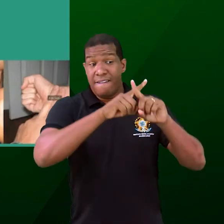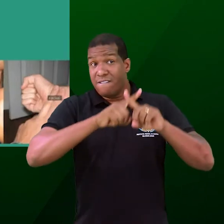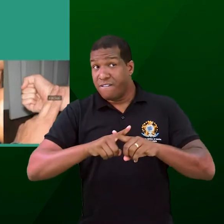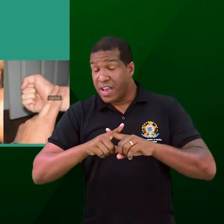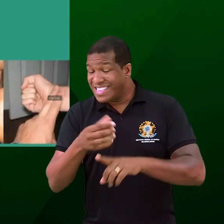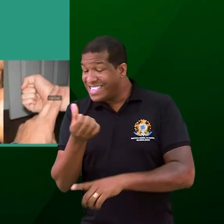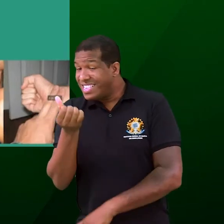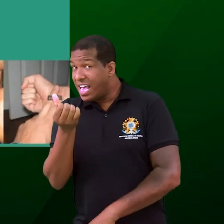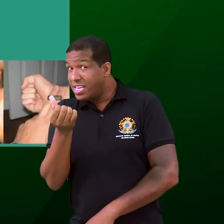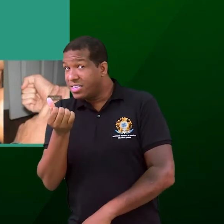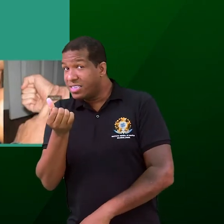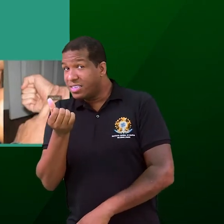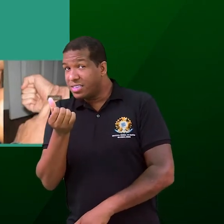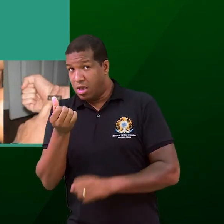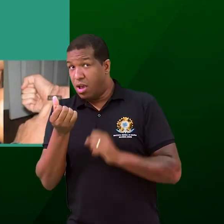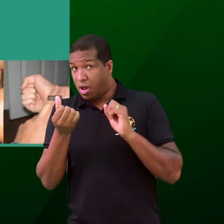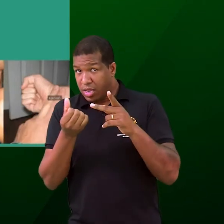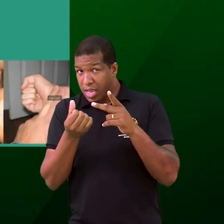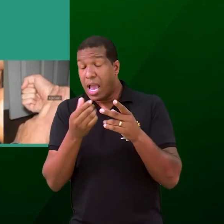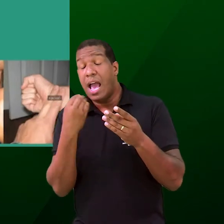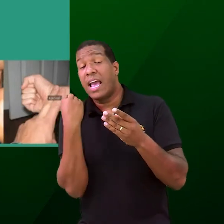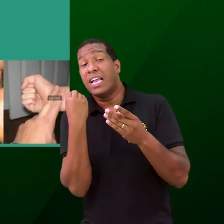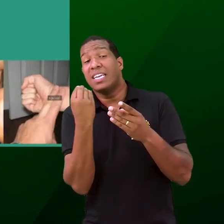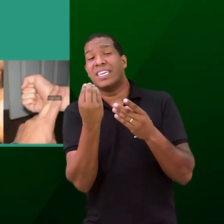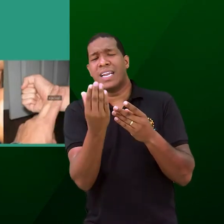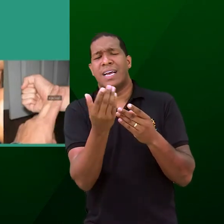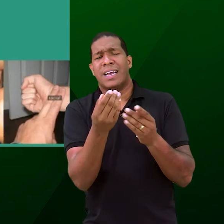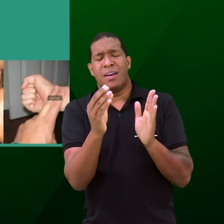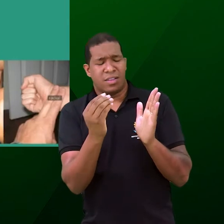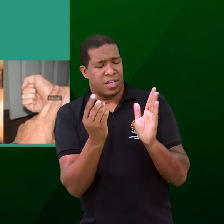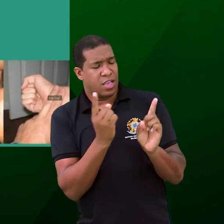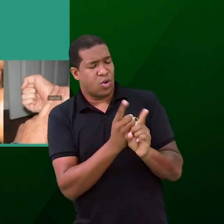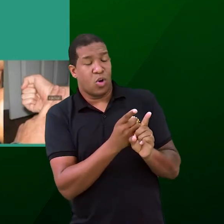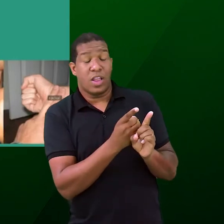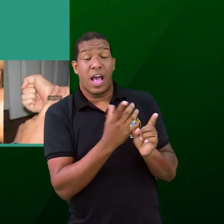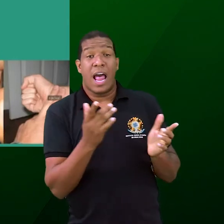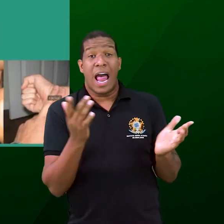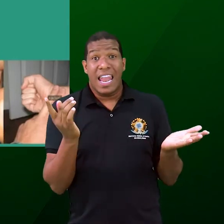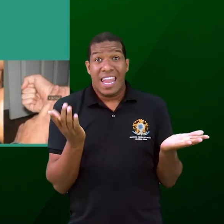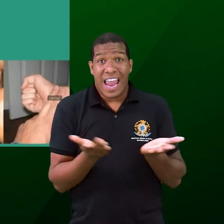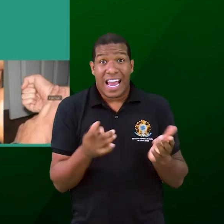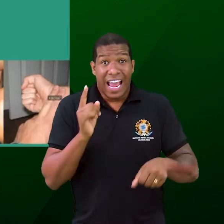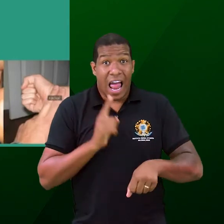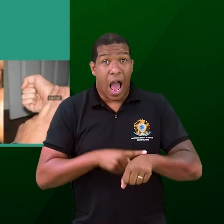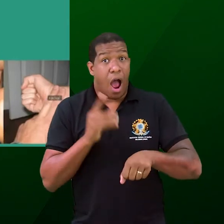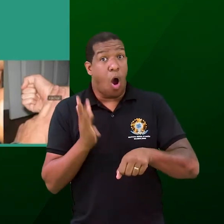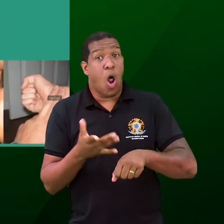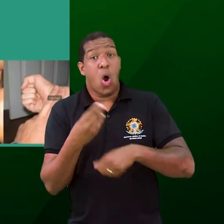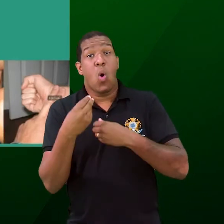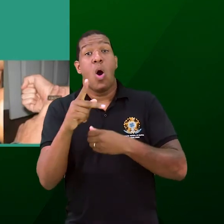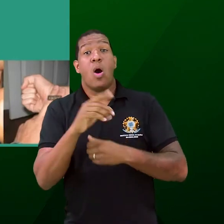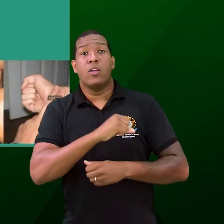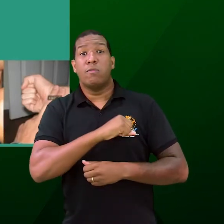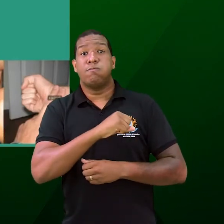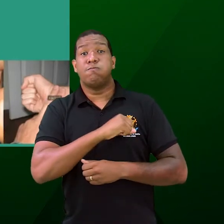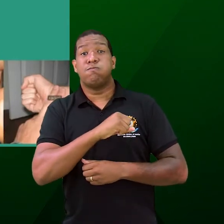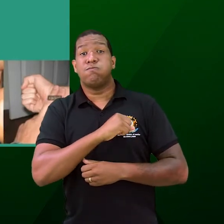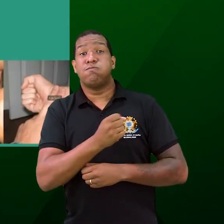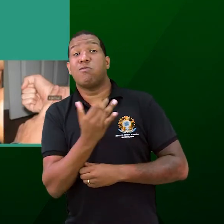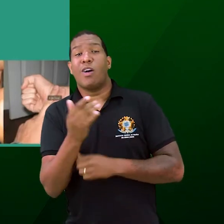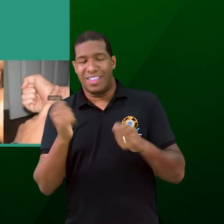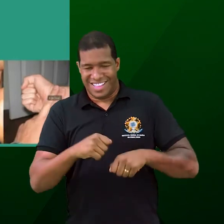saber como que eu vou fazer esse meu planejamento de treinos. Porque o meu treino, a intensidade está baseada na frequência. Então, como que eu vou